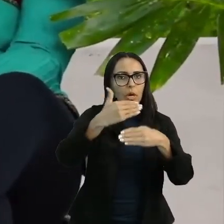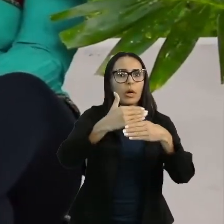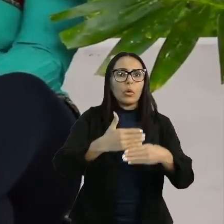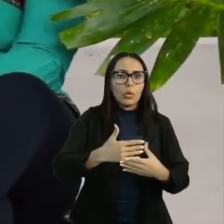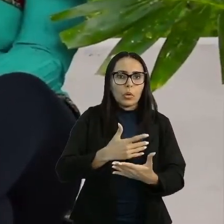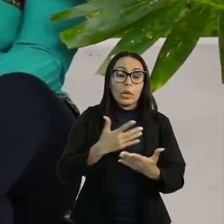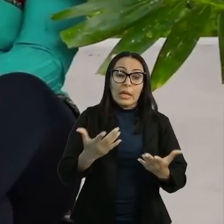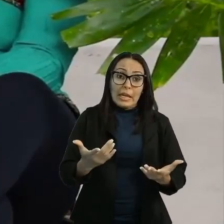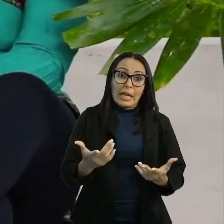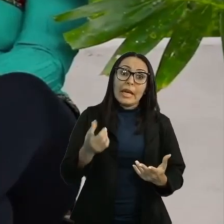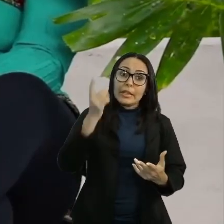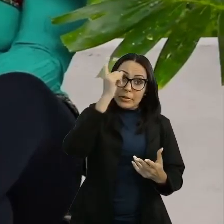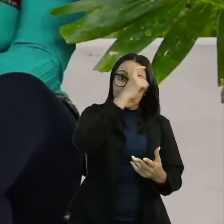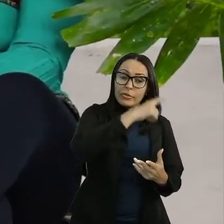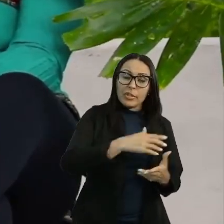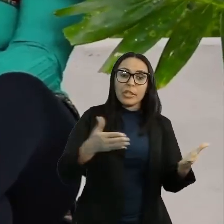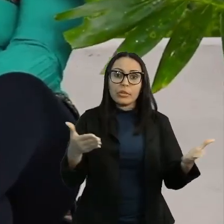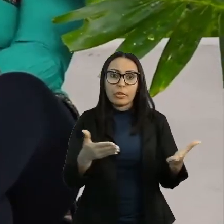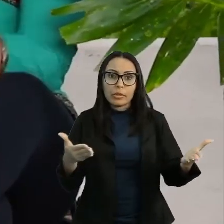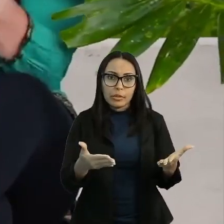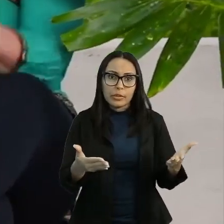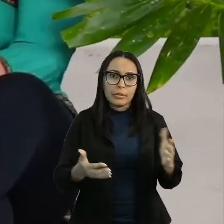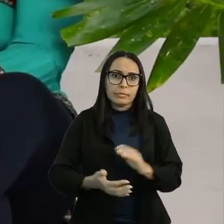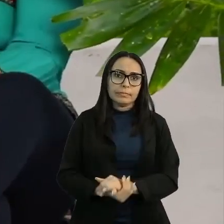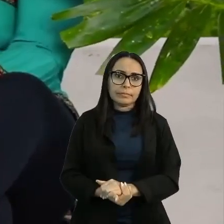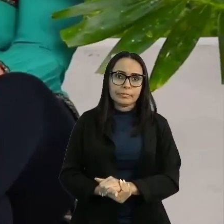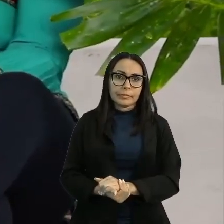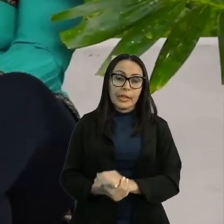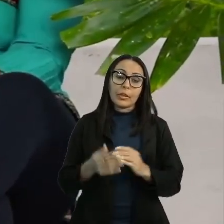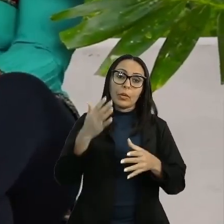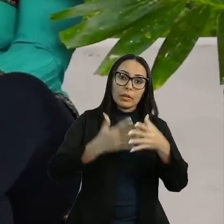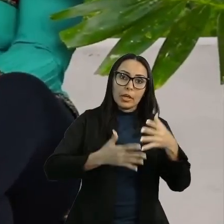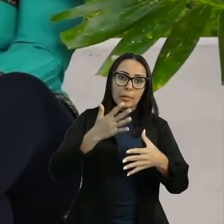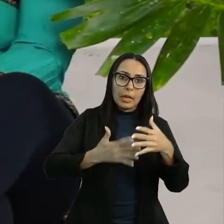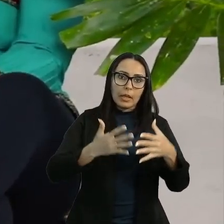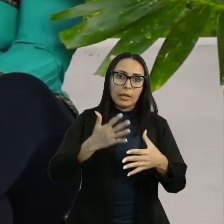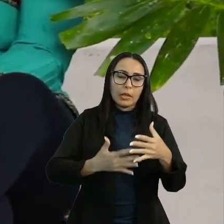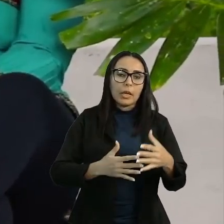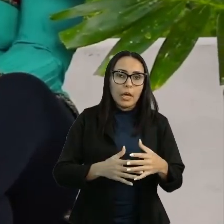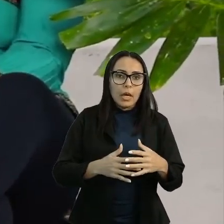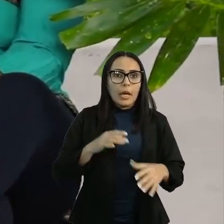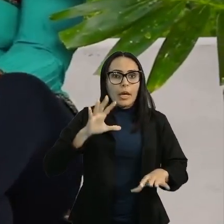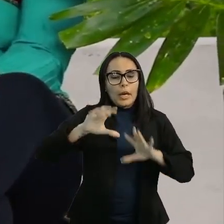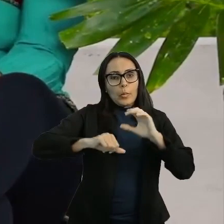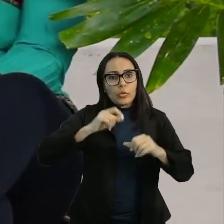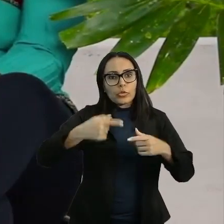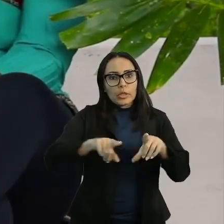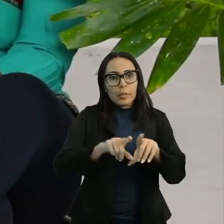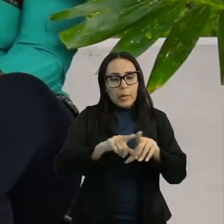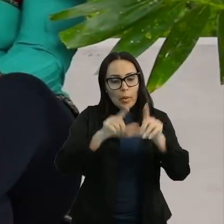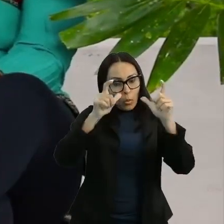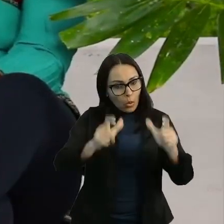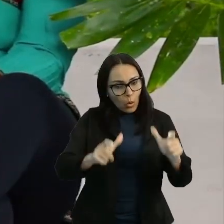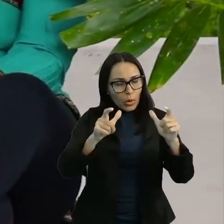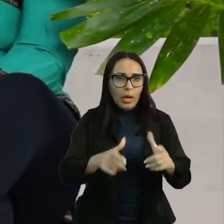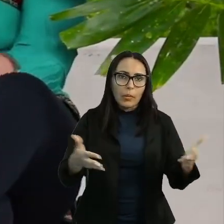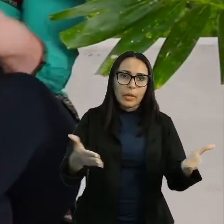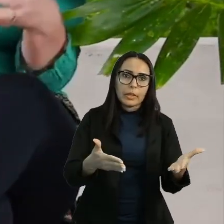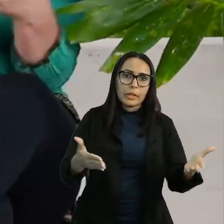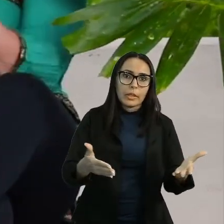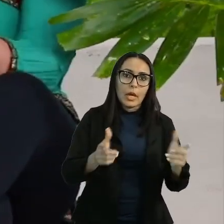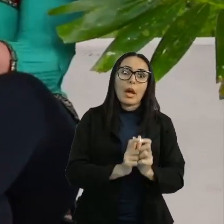Então cantar conecta. Isso era uma pergunta que eu também gostaria de fazer e a gente vai falar um pouco melhor sobre isso daqui a pouco, mas a questão